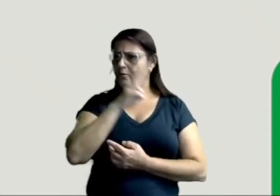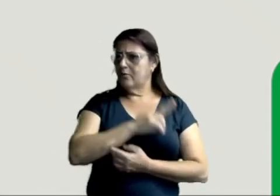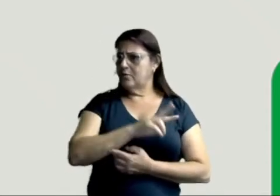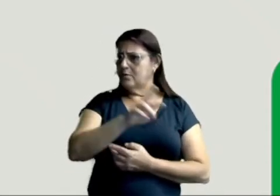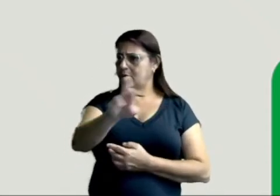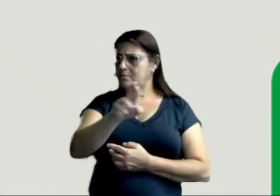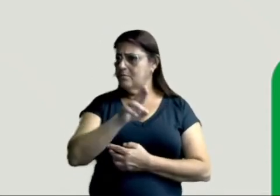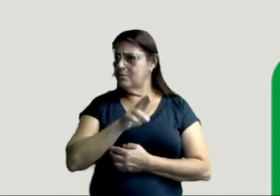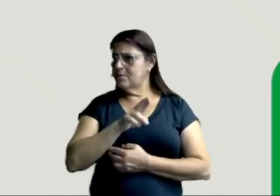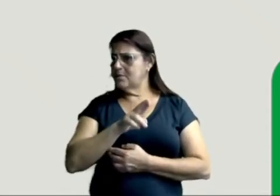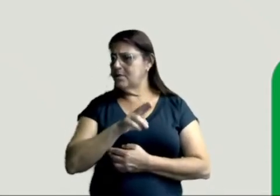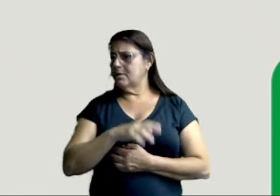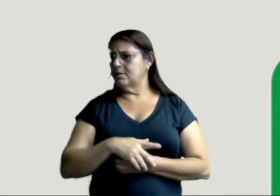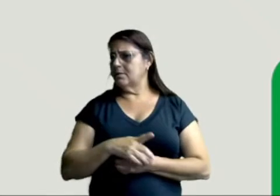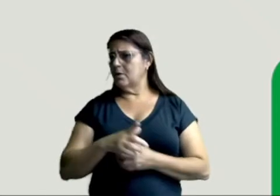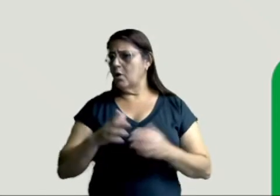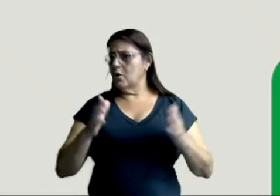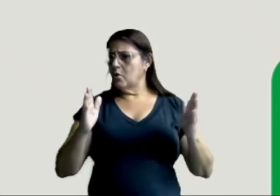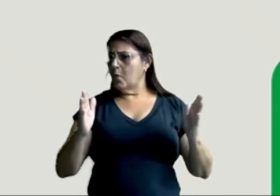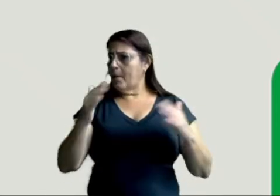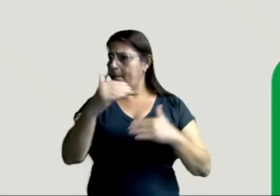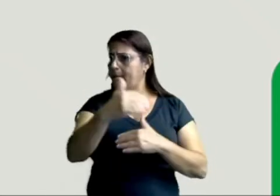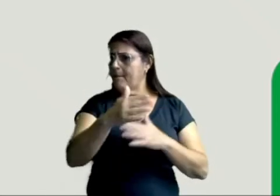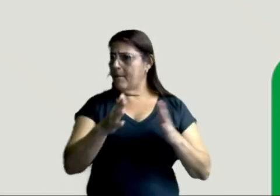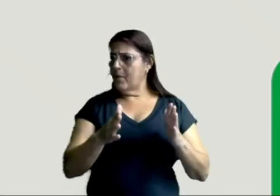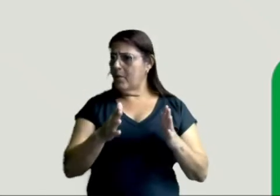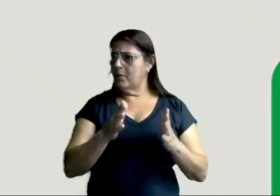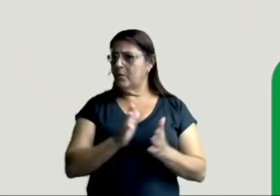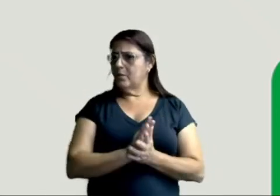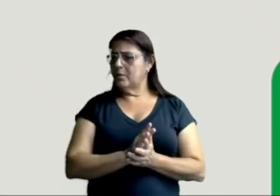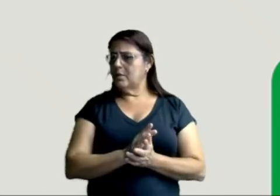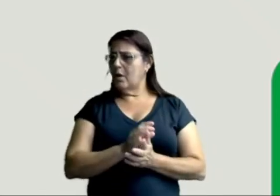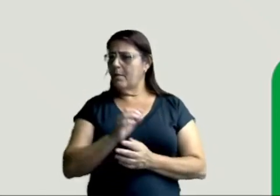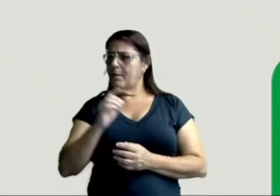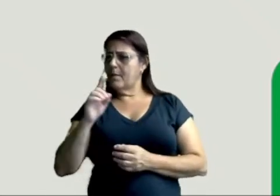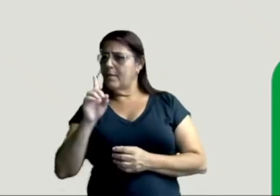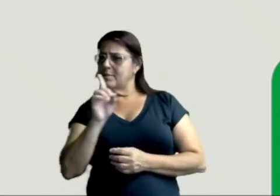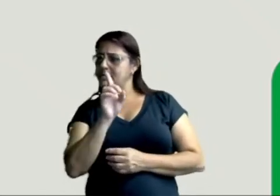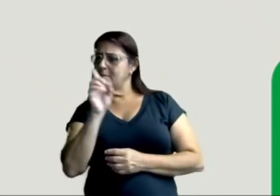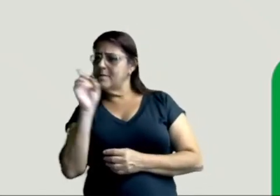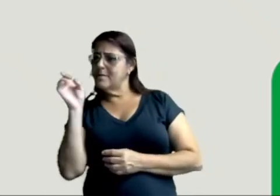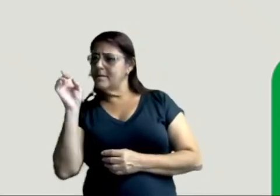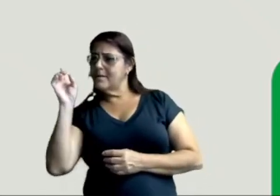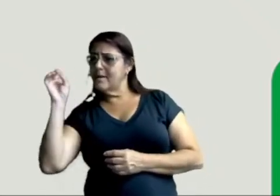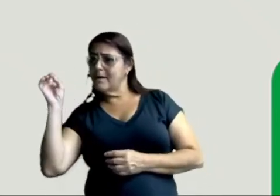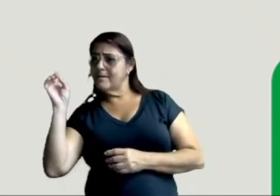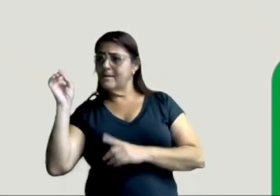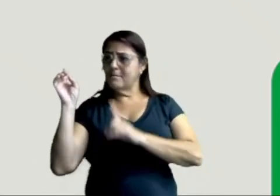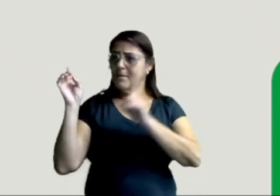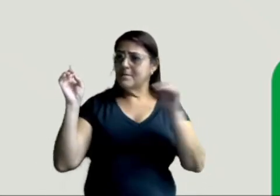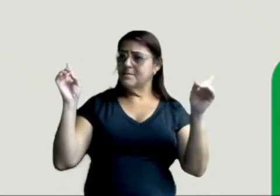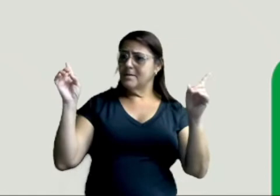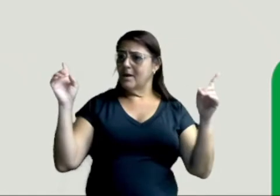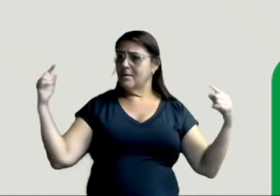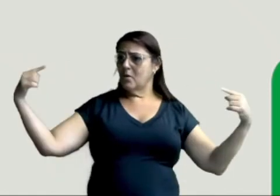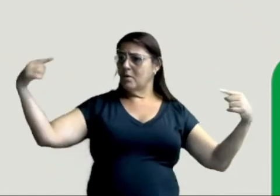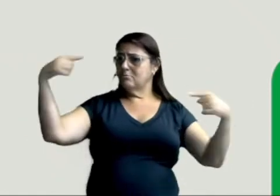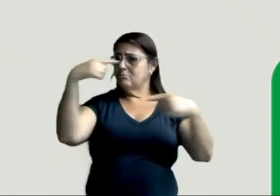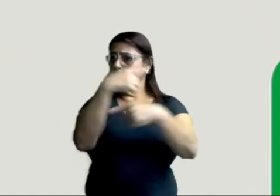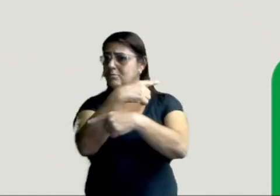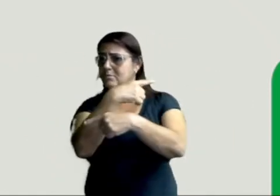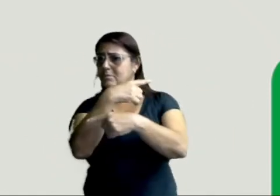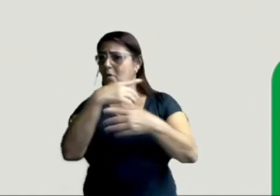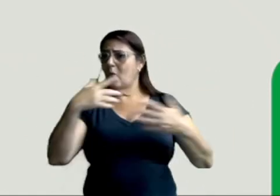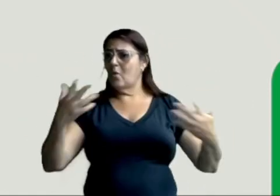Indique também se o sentido dessa força é para a direita, para a esquerda, tá? Da direita para a esquerda ou